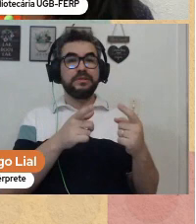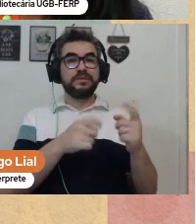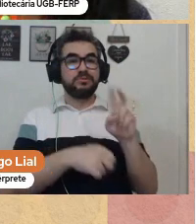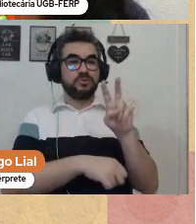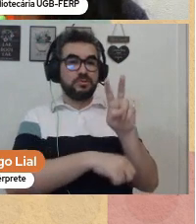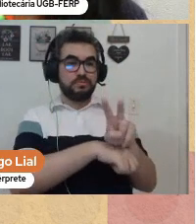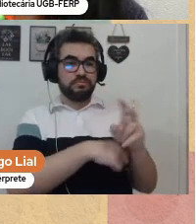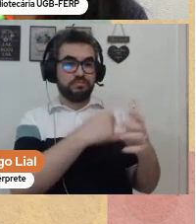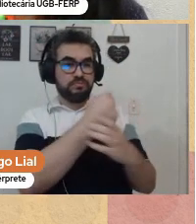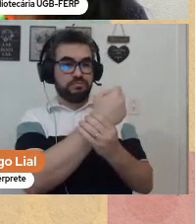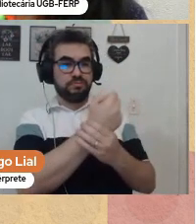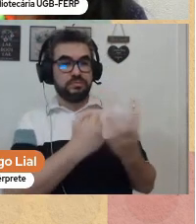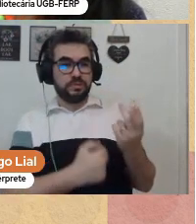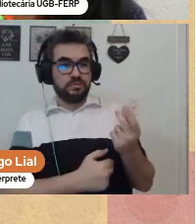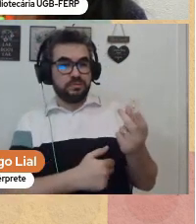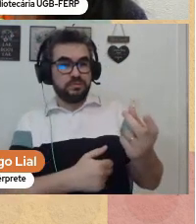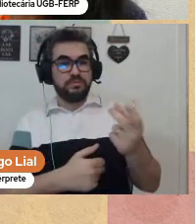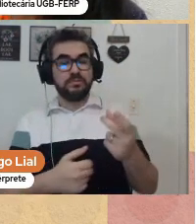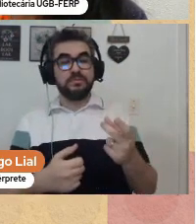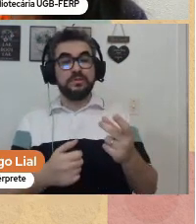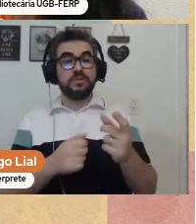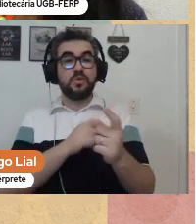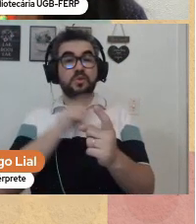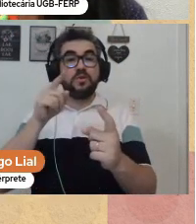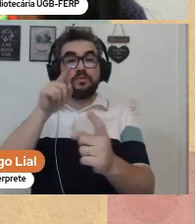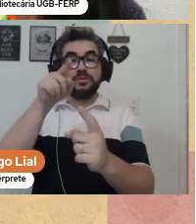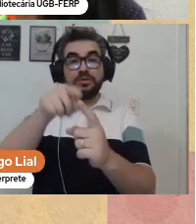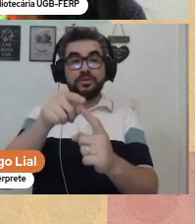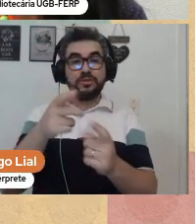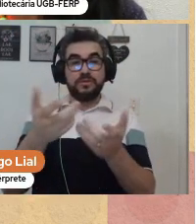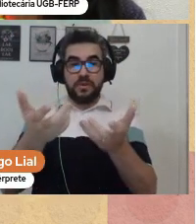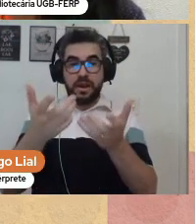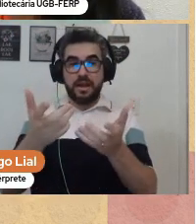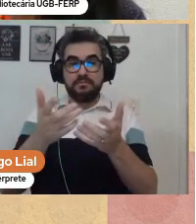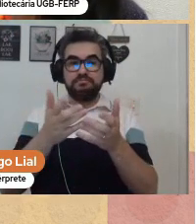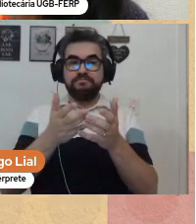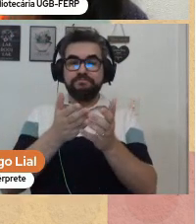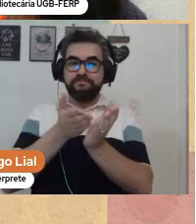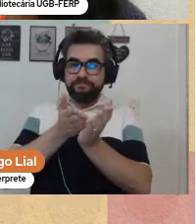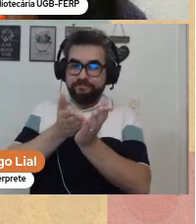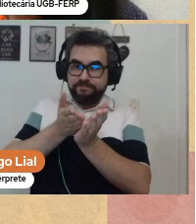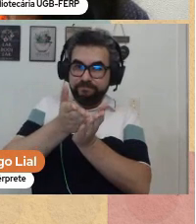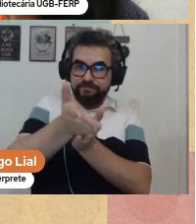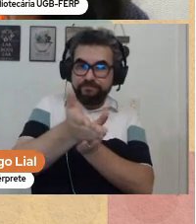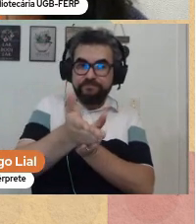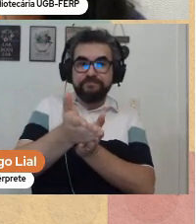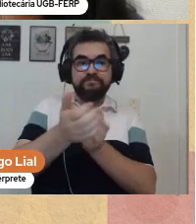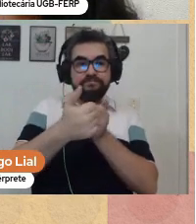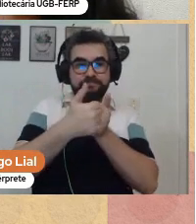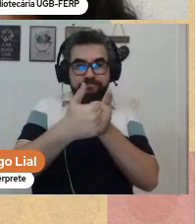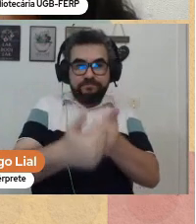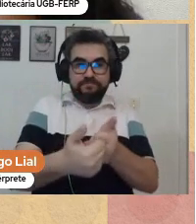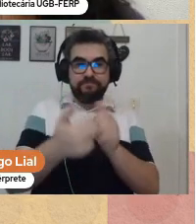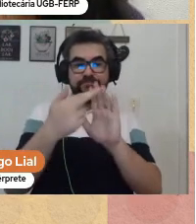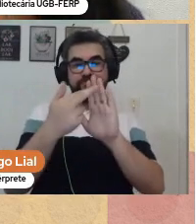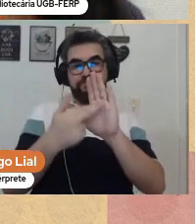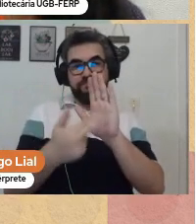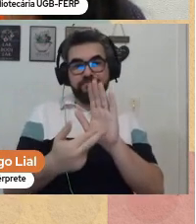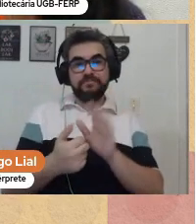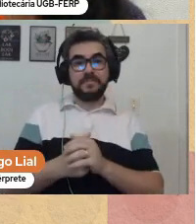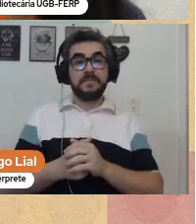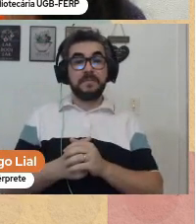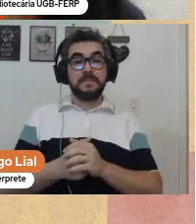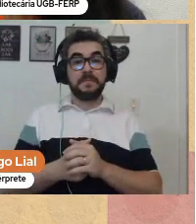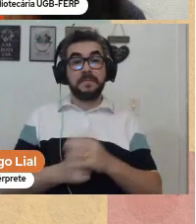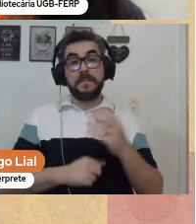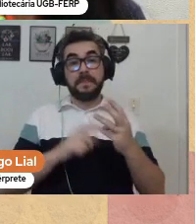a política de preservação digital dos acervos científicos. É o objetivo de seguir. O plano de preservação digital da